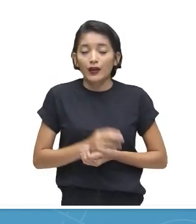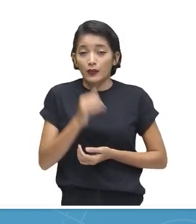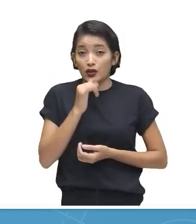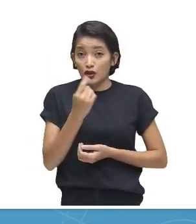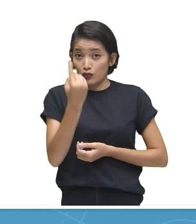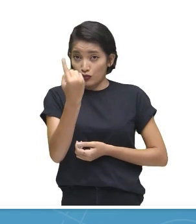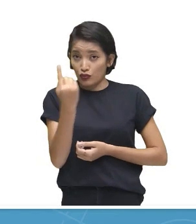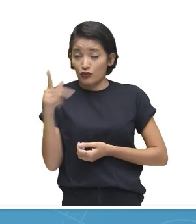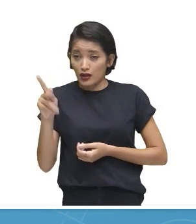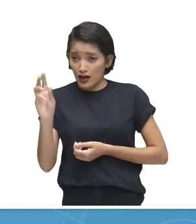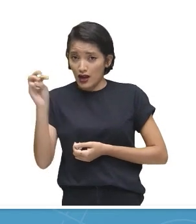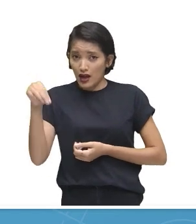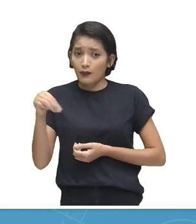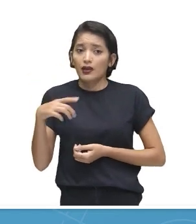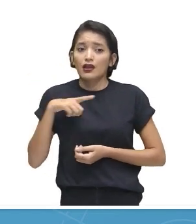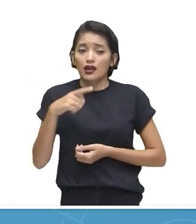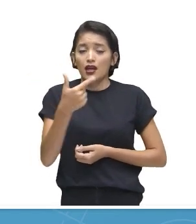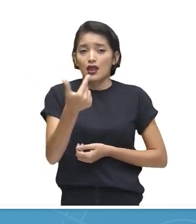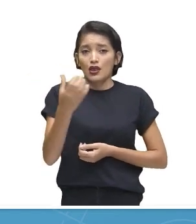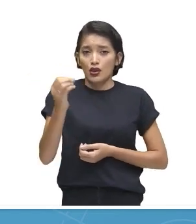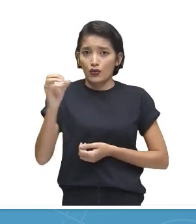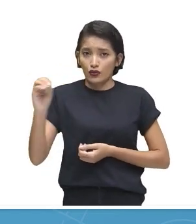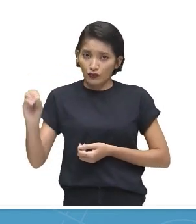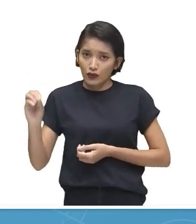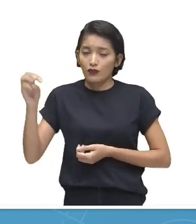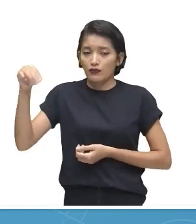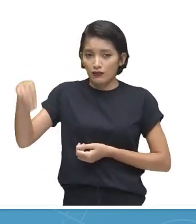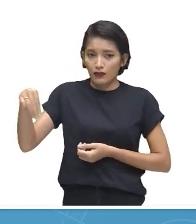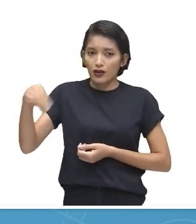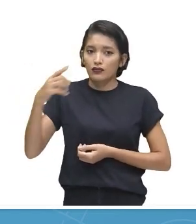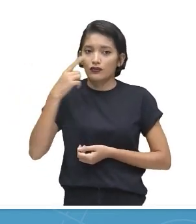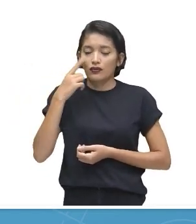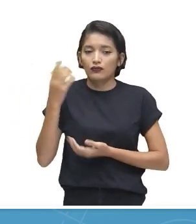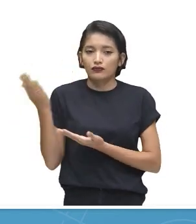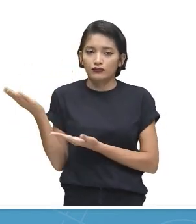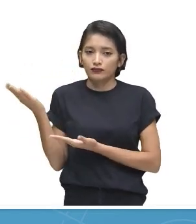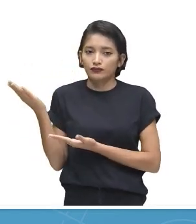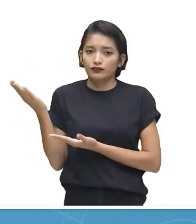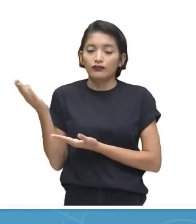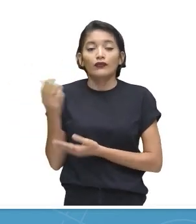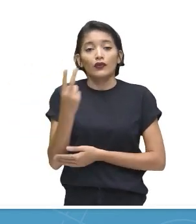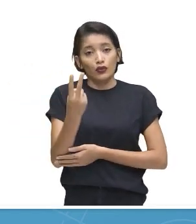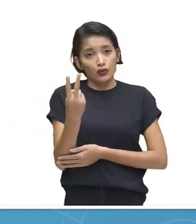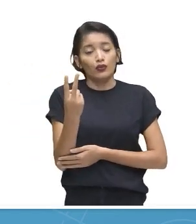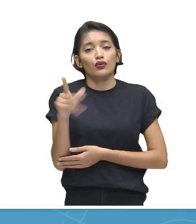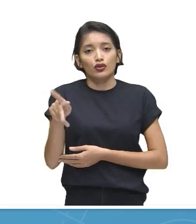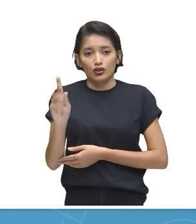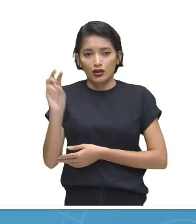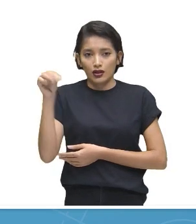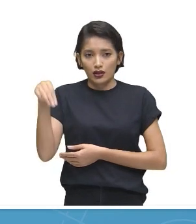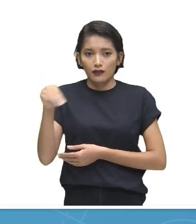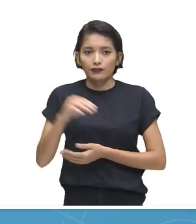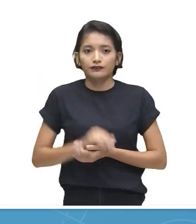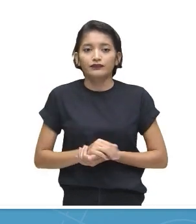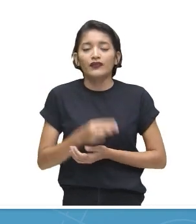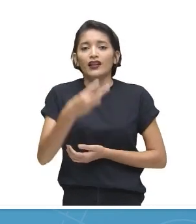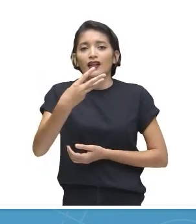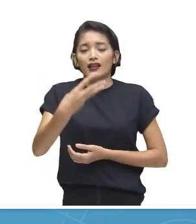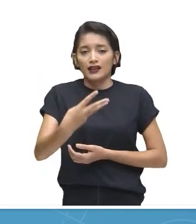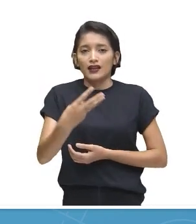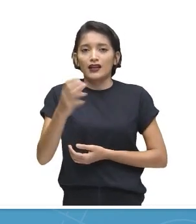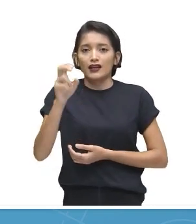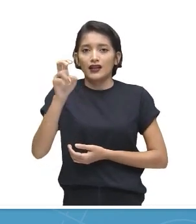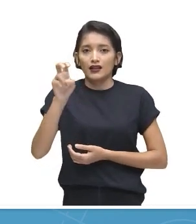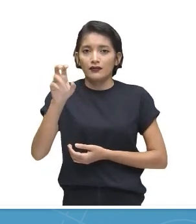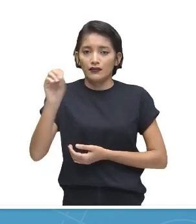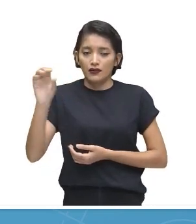eu tenho 2.000 metros, 2.000 metros eu vou ter 2 quilômetros, certo? 3.500,